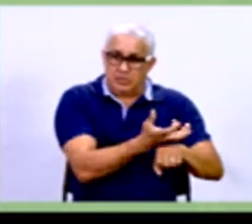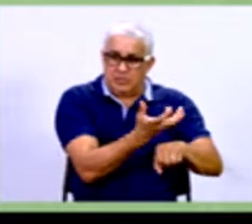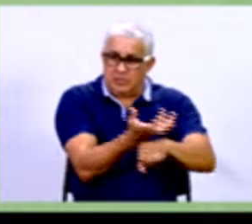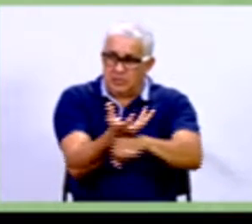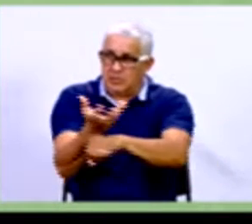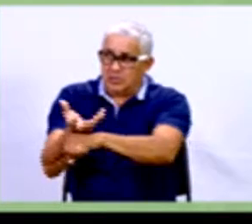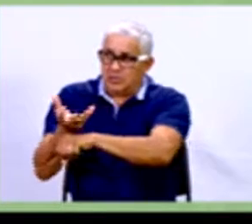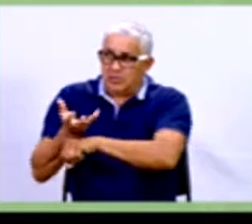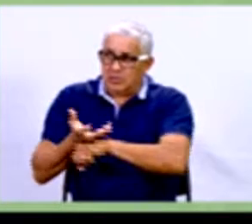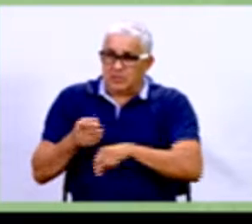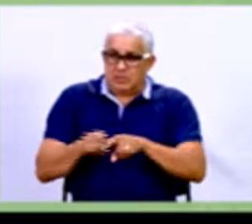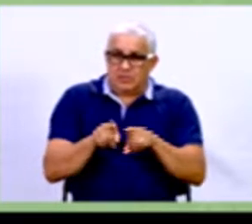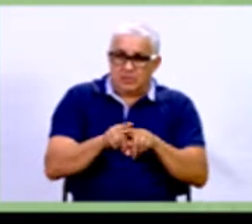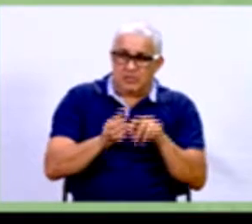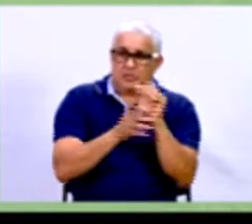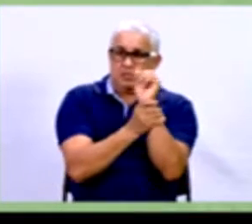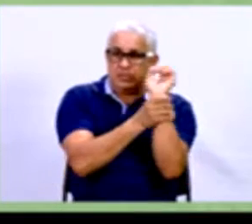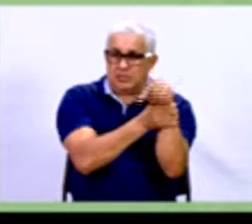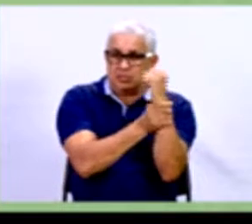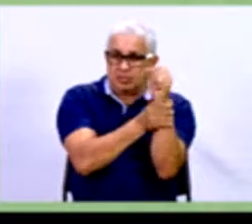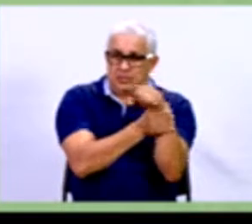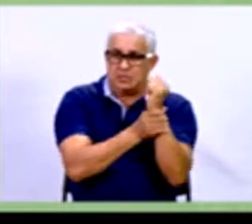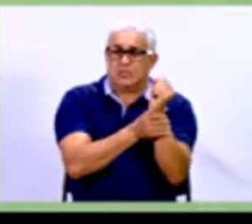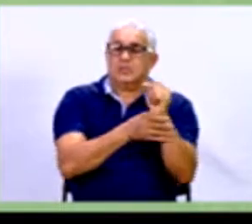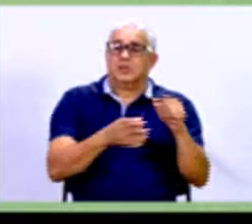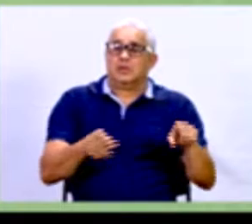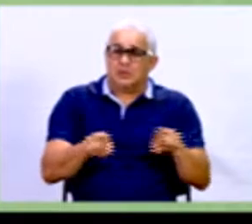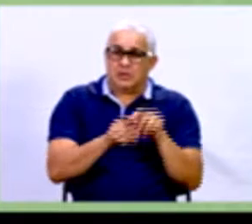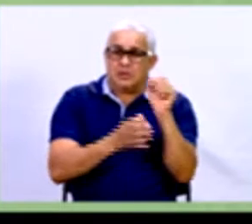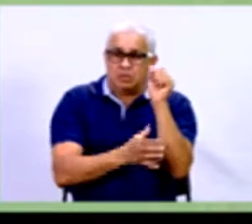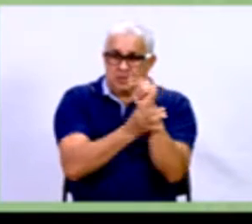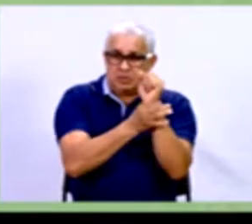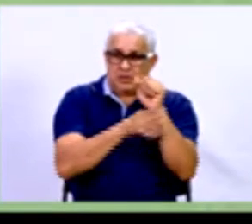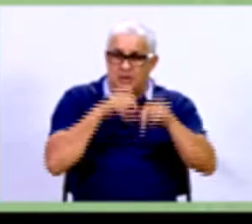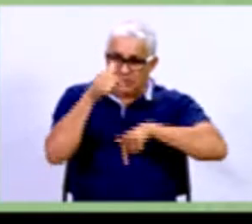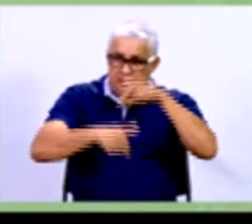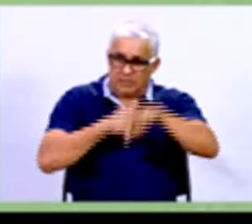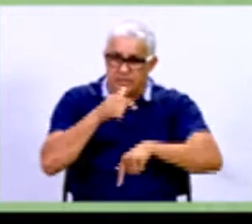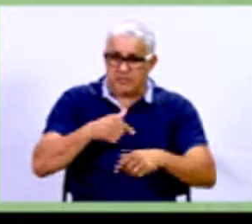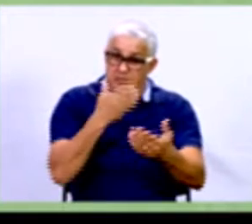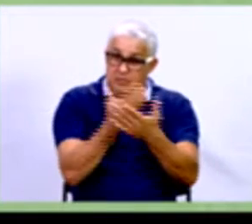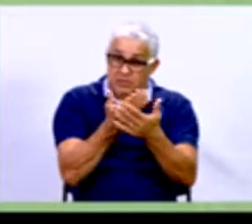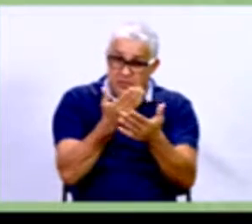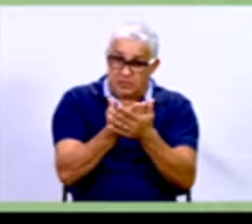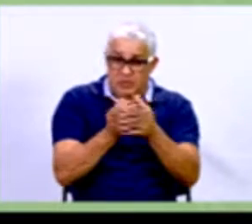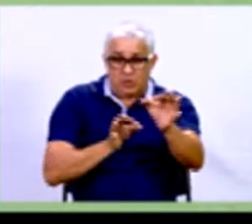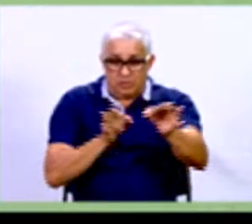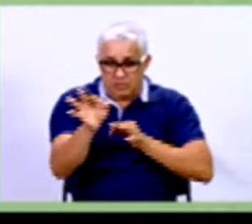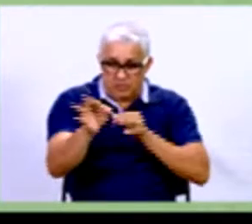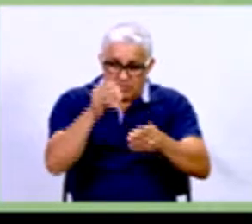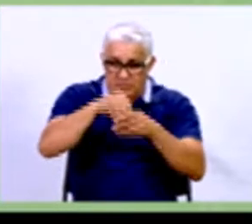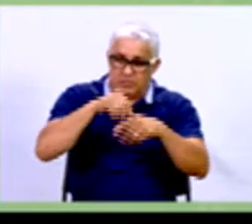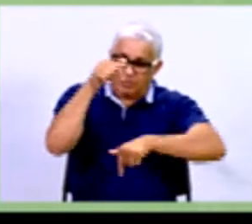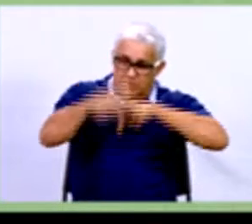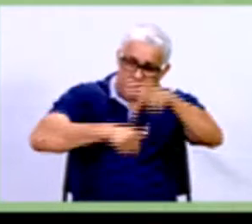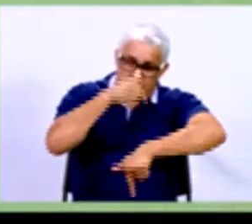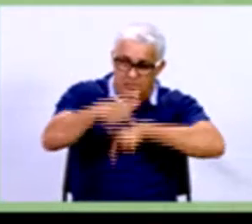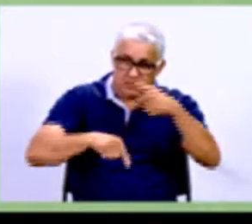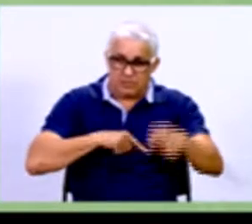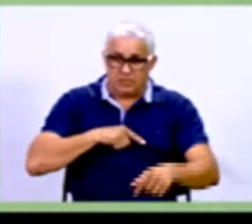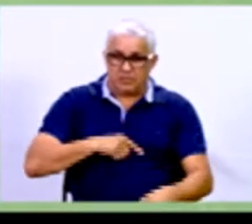envolve fisioterapia, segurança do trabalho, enfim, que estuda a organização do trabalho no qual